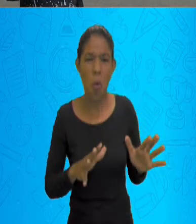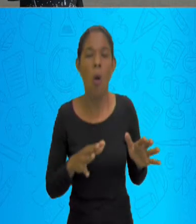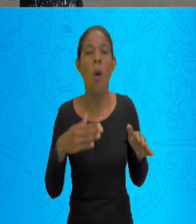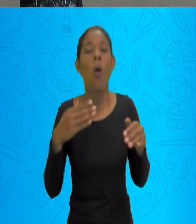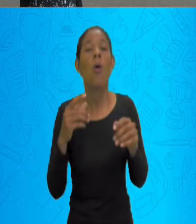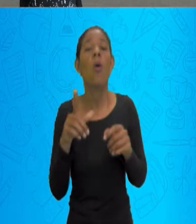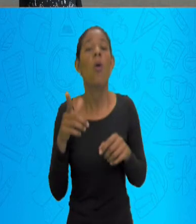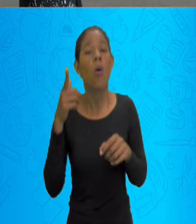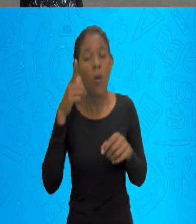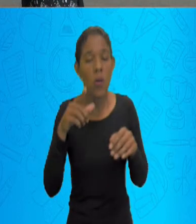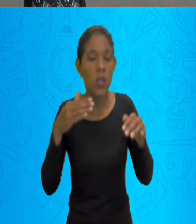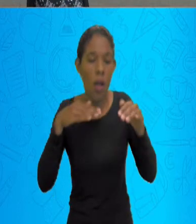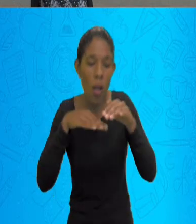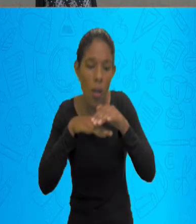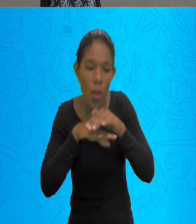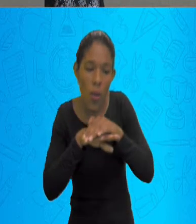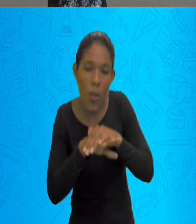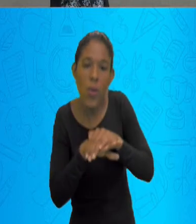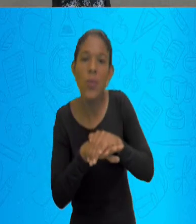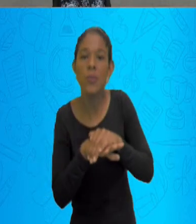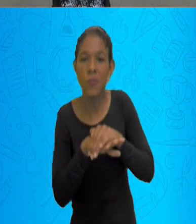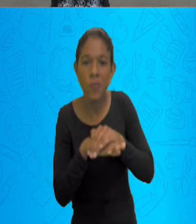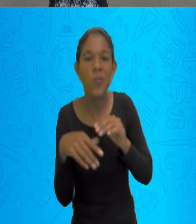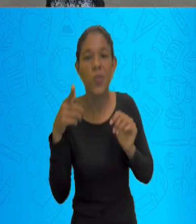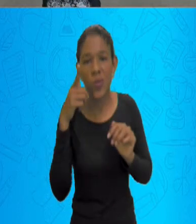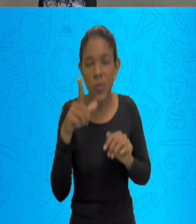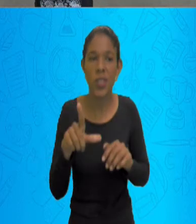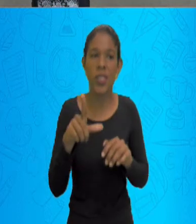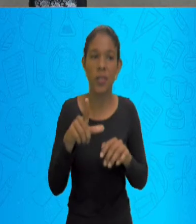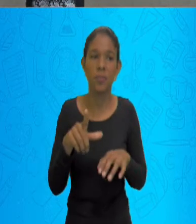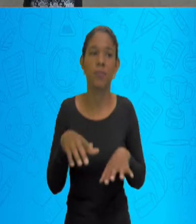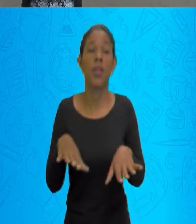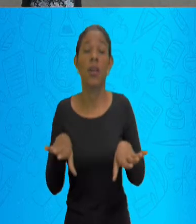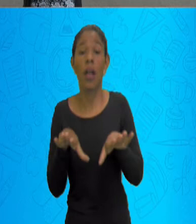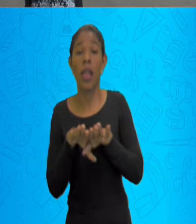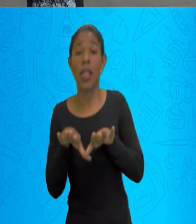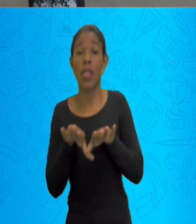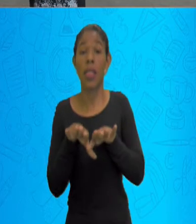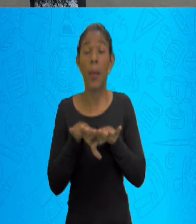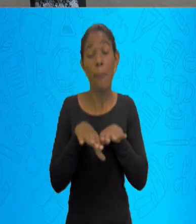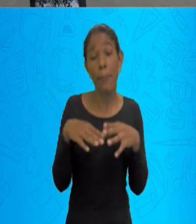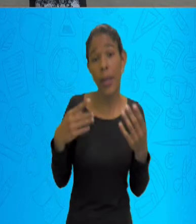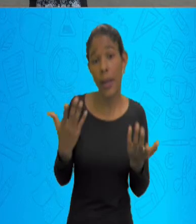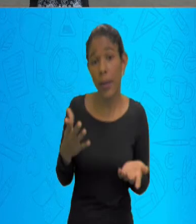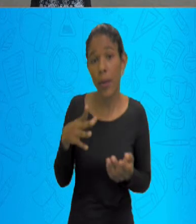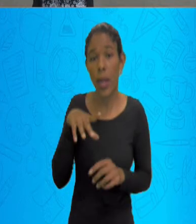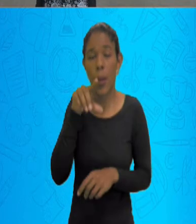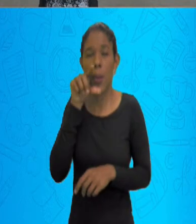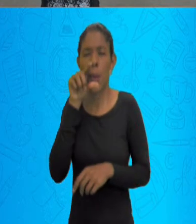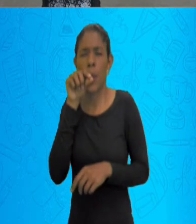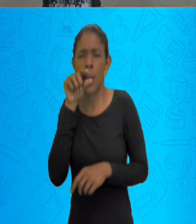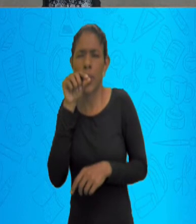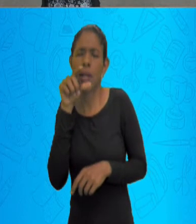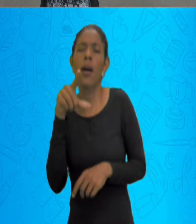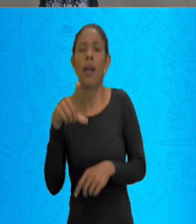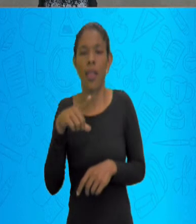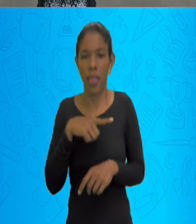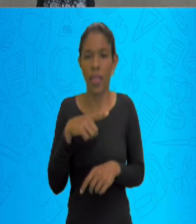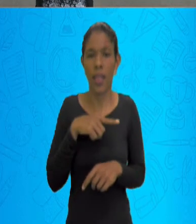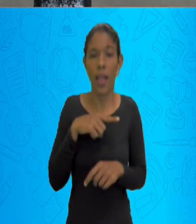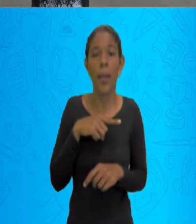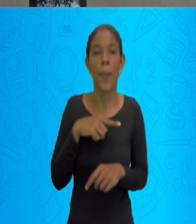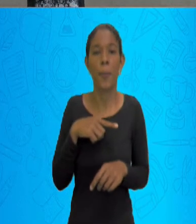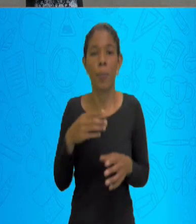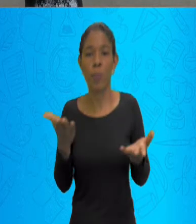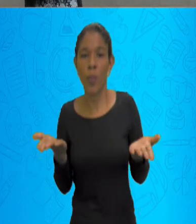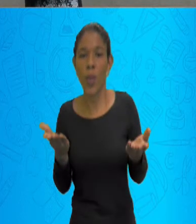né? Bom, quando a gente falou lá de aves, a gente vai ter aí um bichinho que a gente confunde às vezes ele